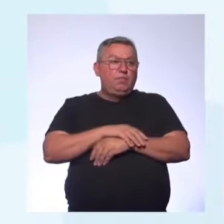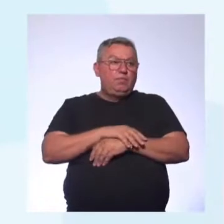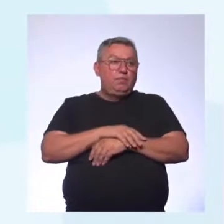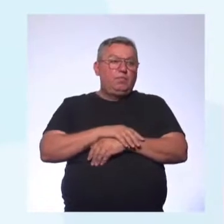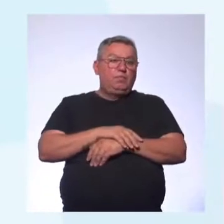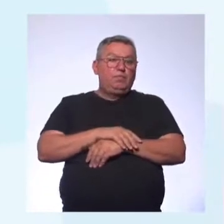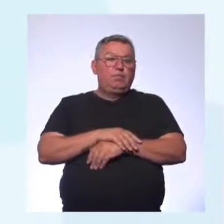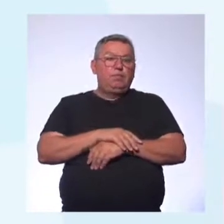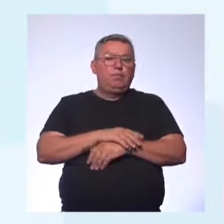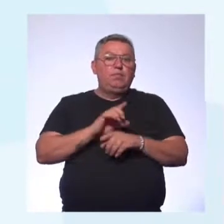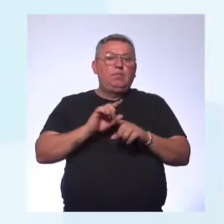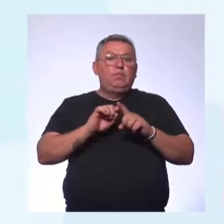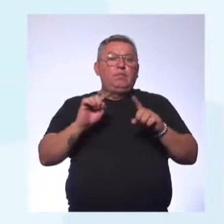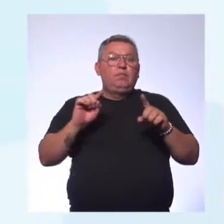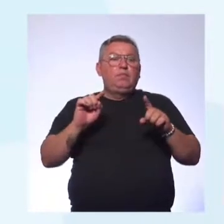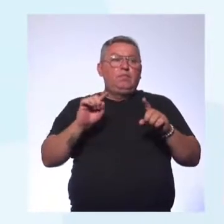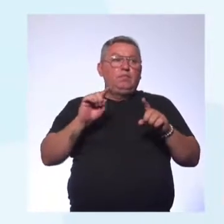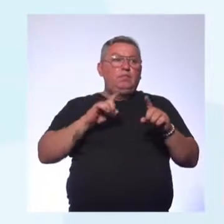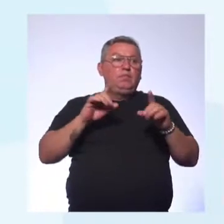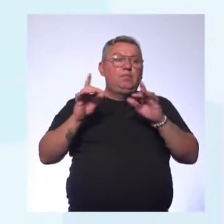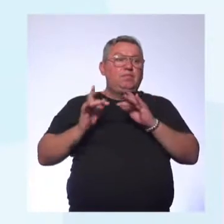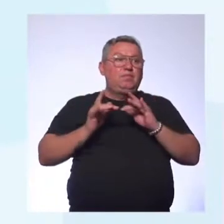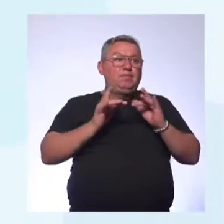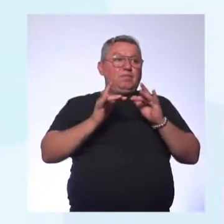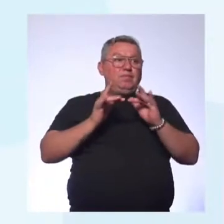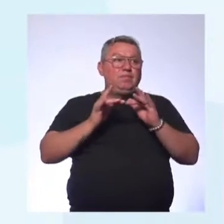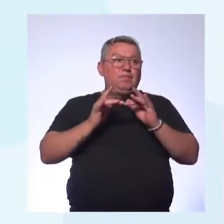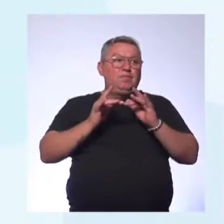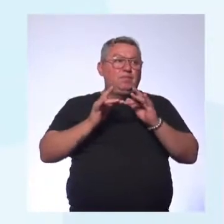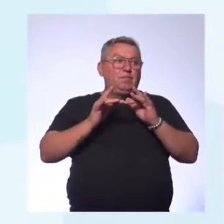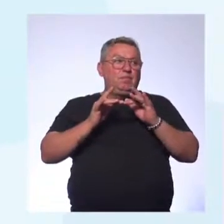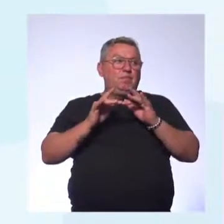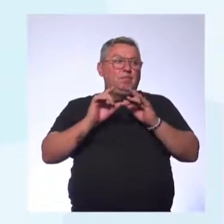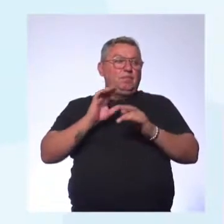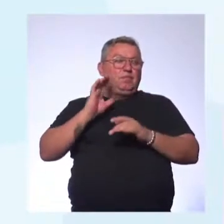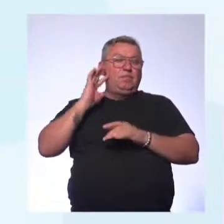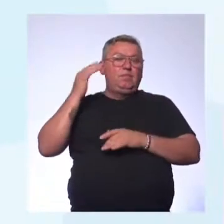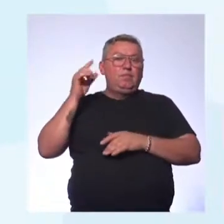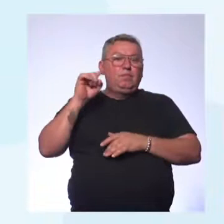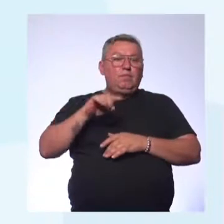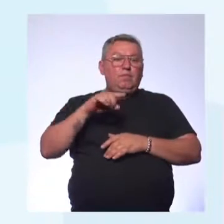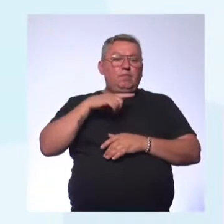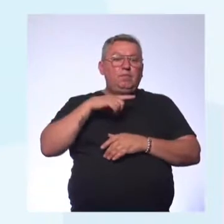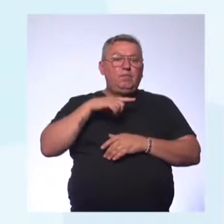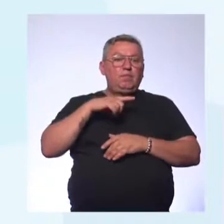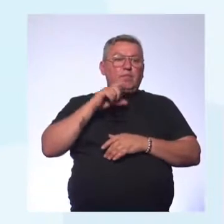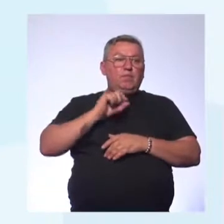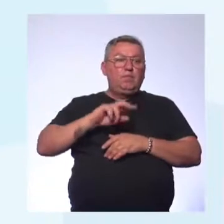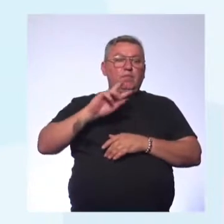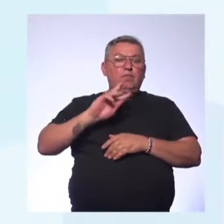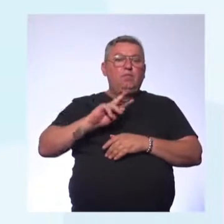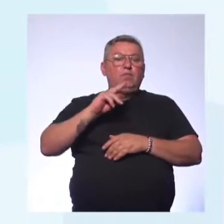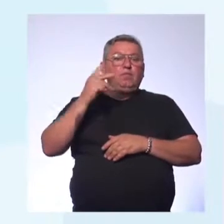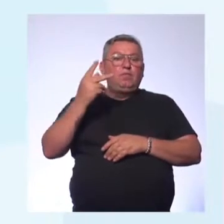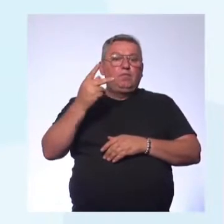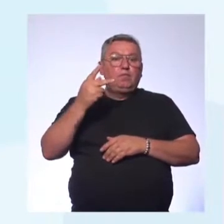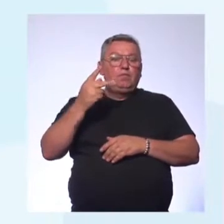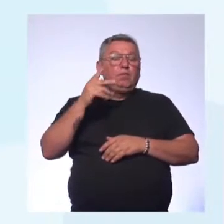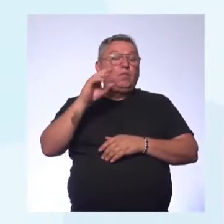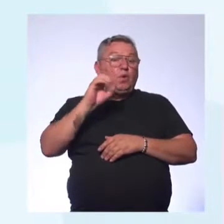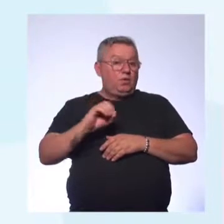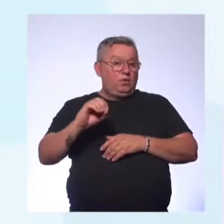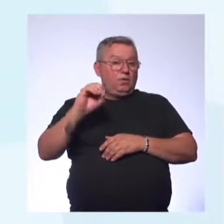eles vão se misturar mais essa interação né ocorre aqui entre o hidrogênio e o